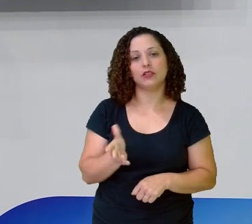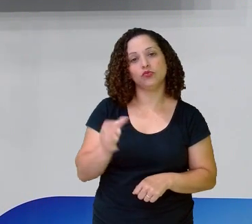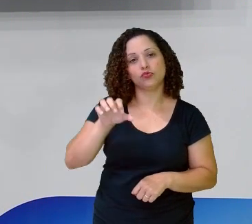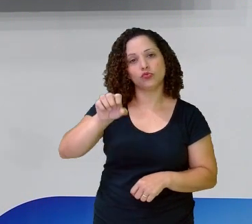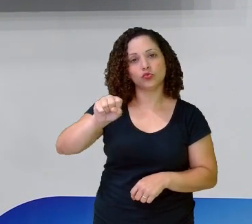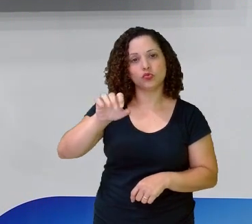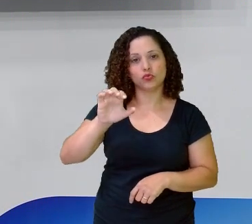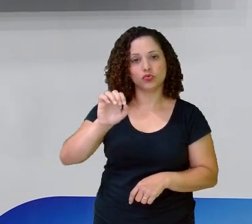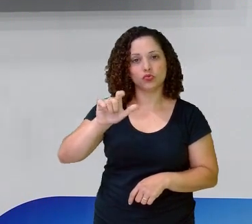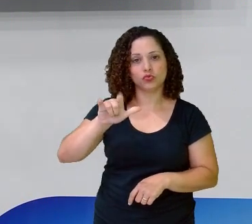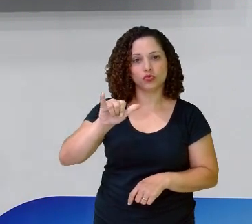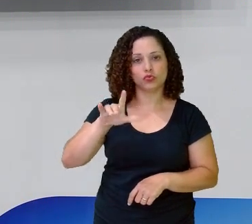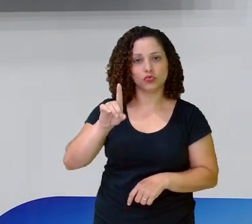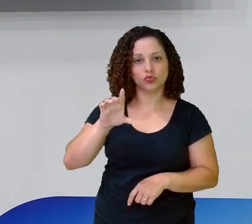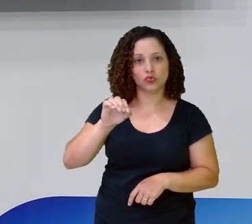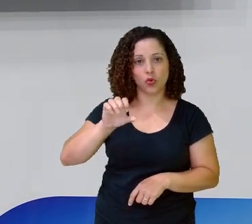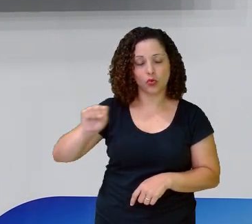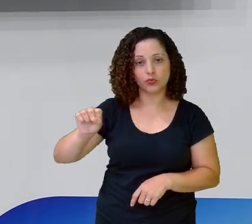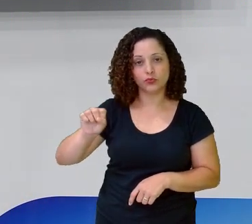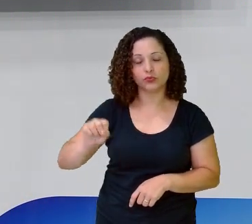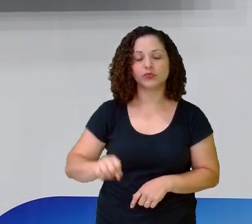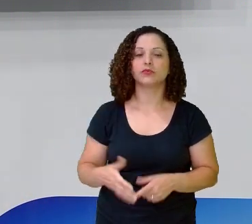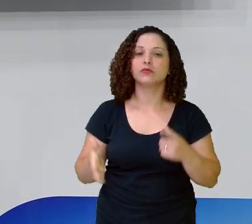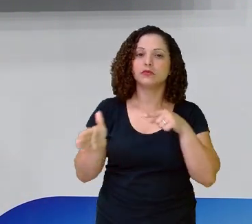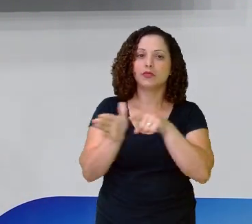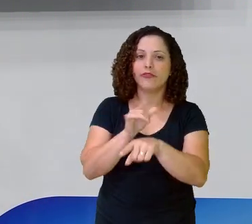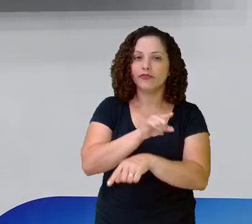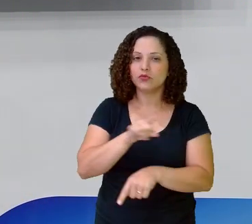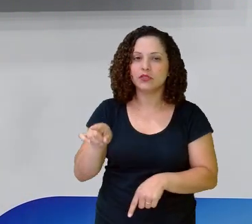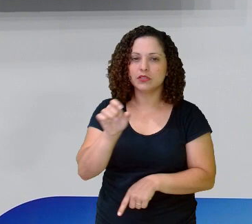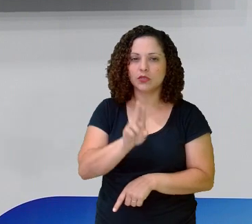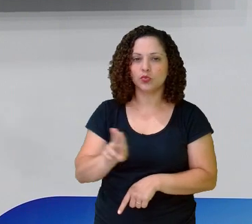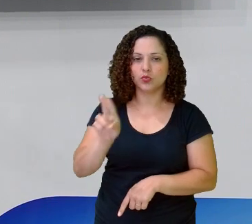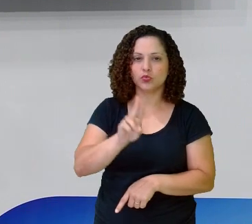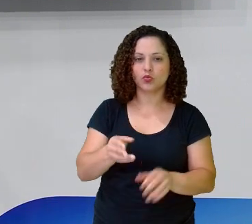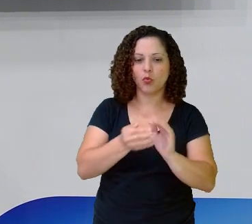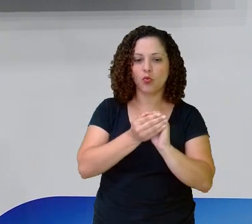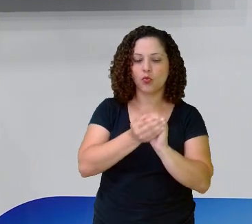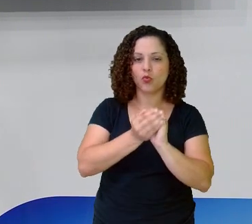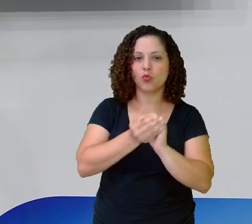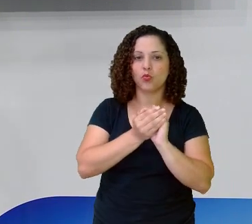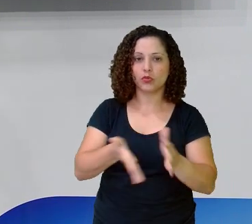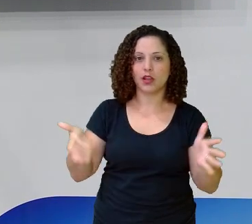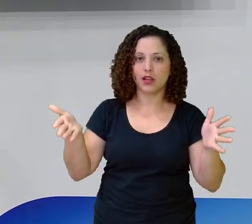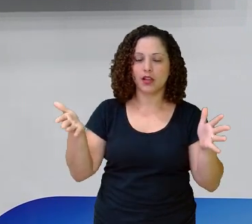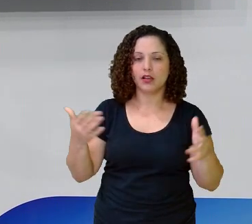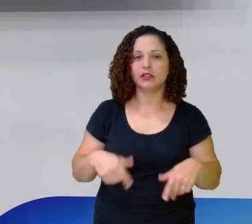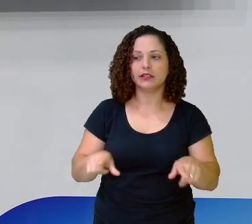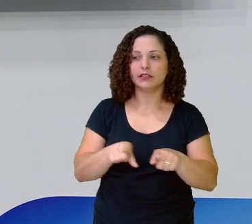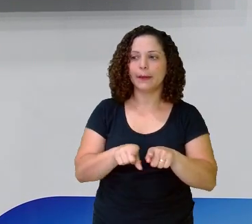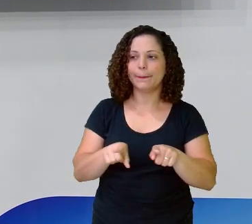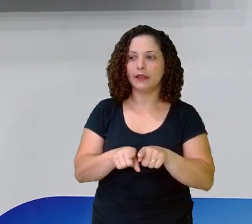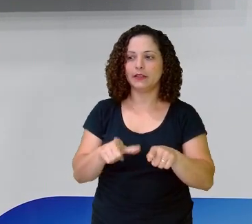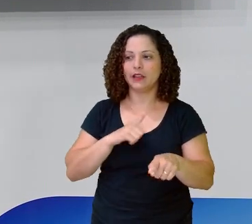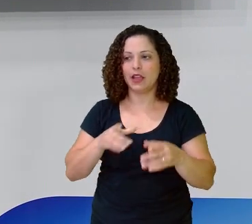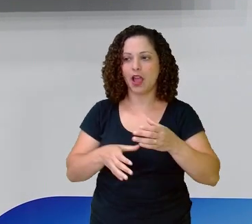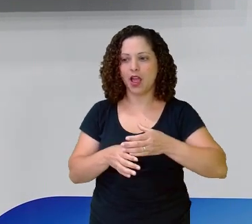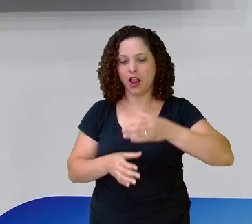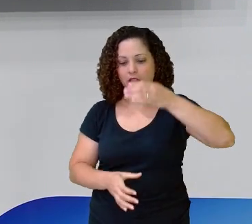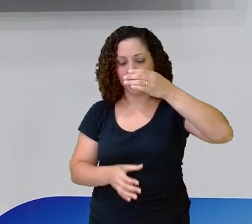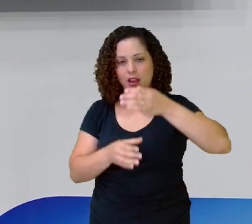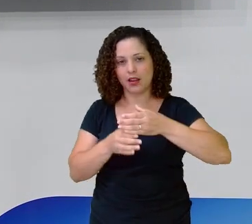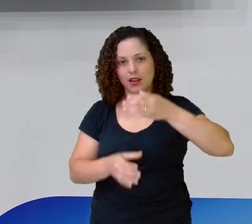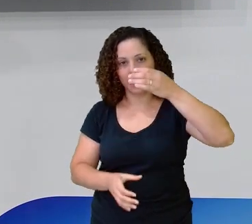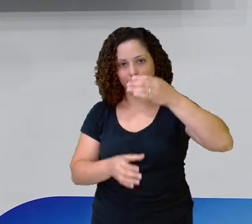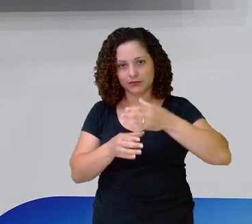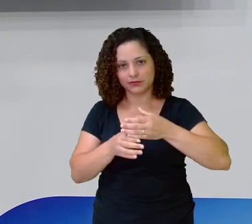tinha perguntado há pouco. Você já utilizou um dado? Você já viu a latinha? Inclusive, ó,